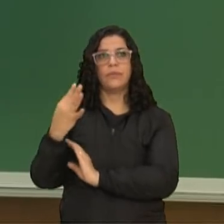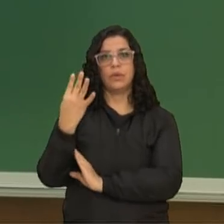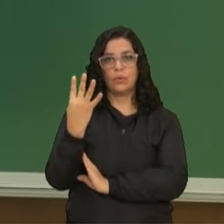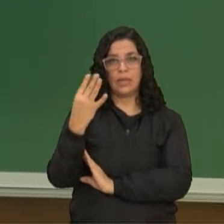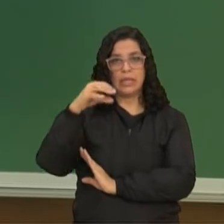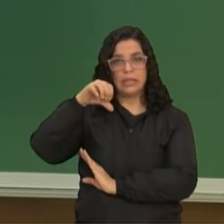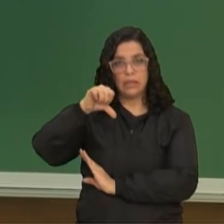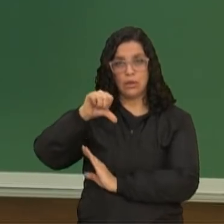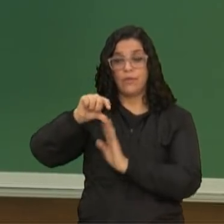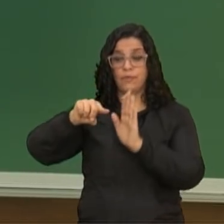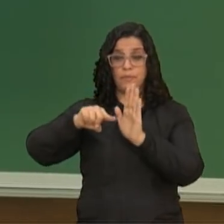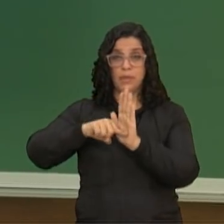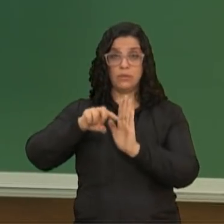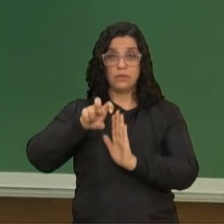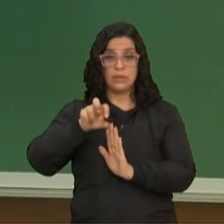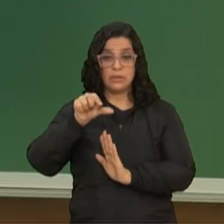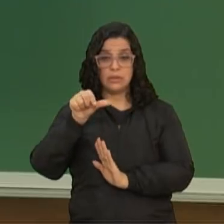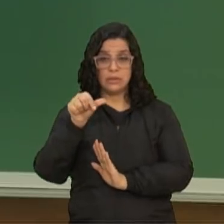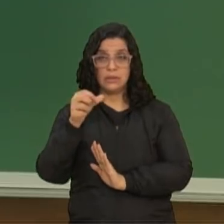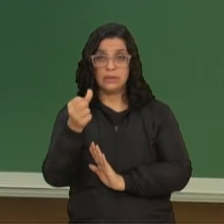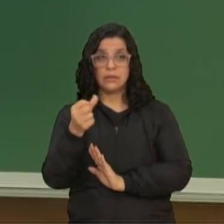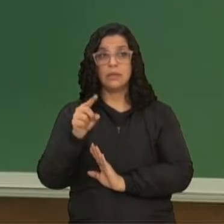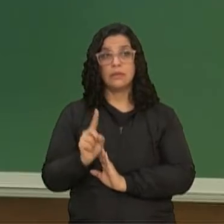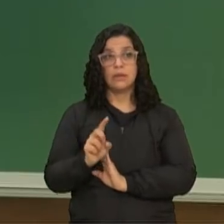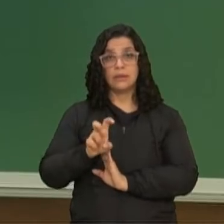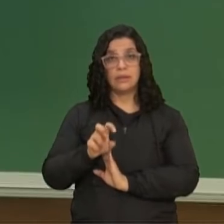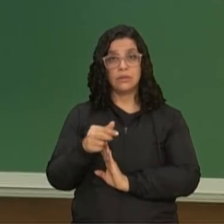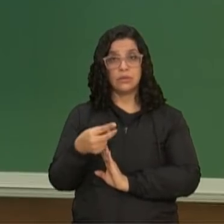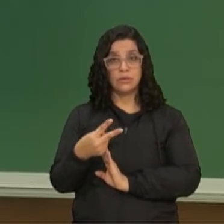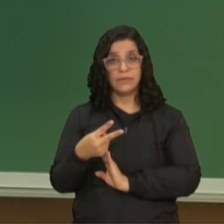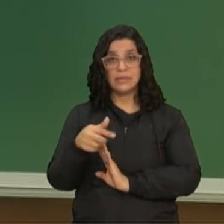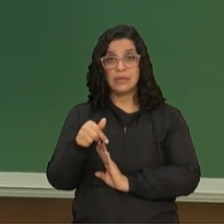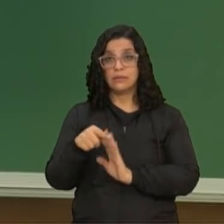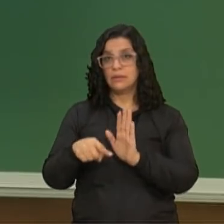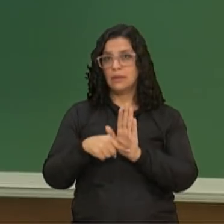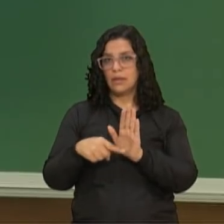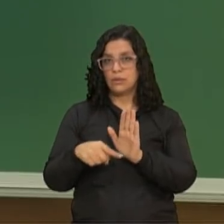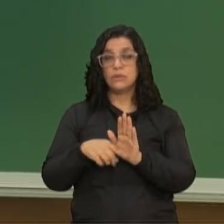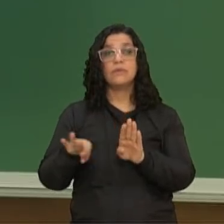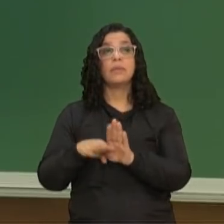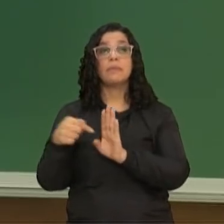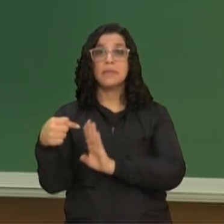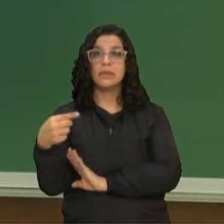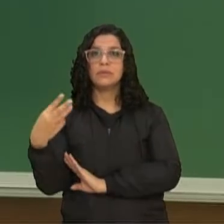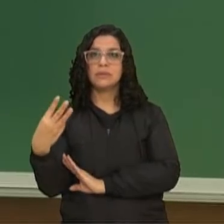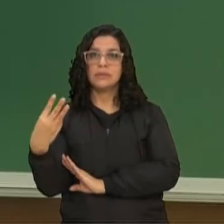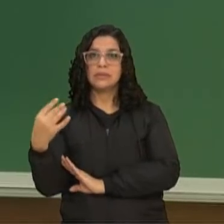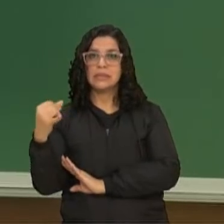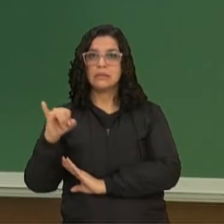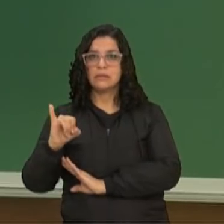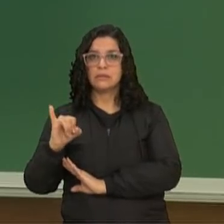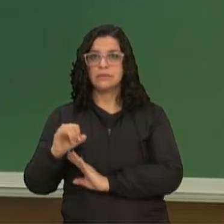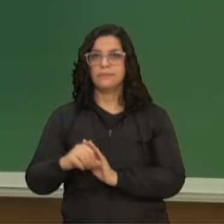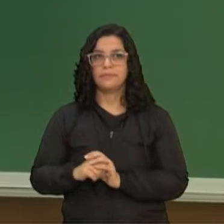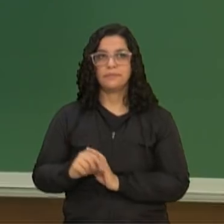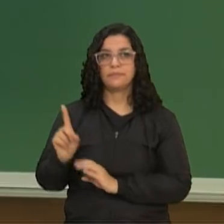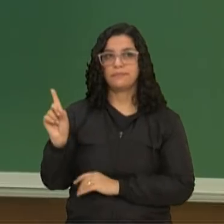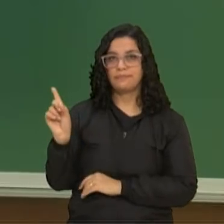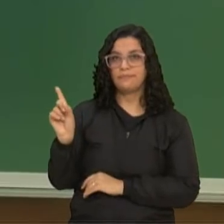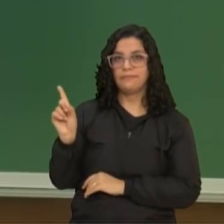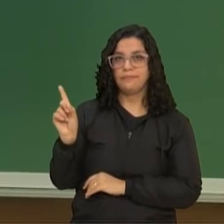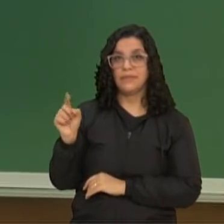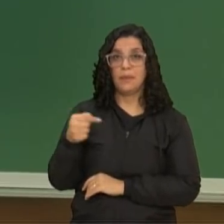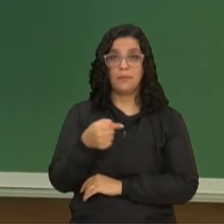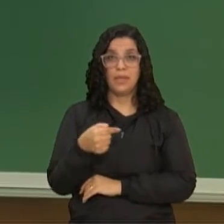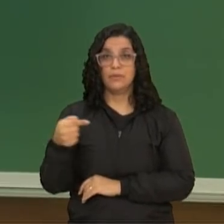49 menos 576, 527 negativo, menos 336e. Aqui